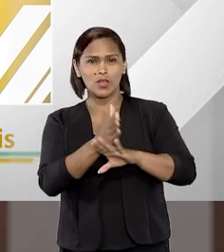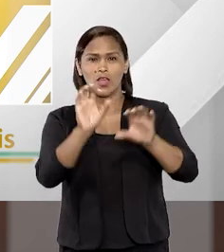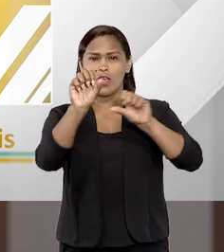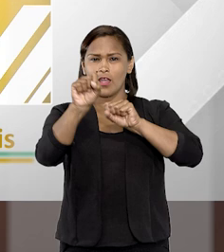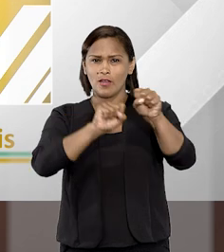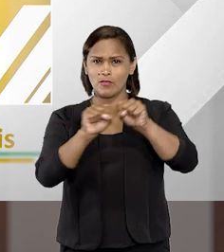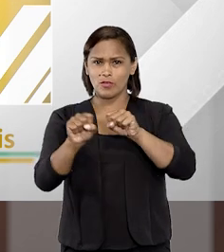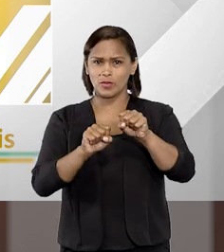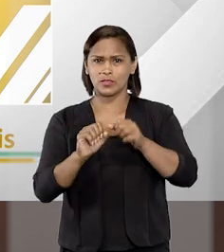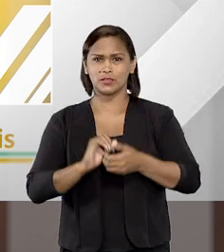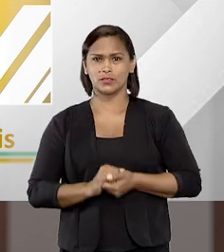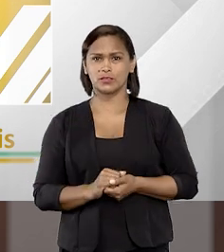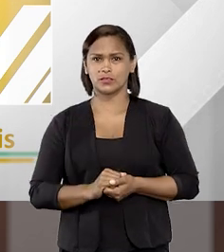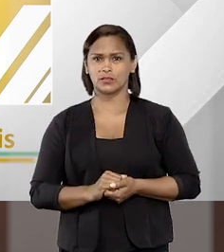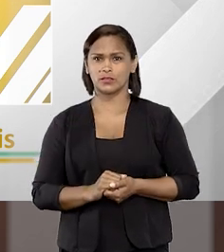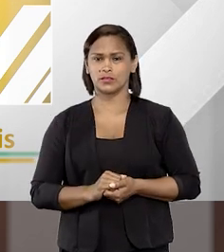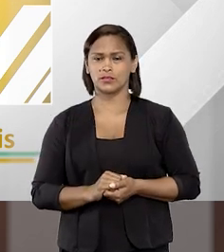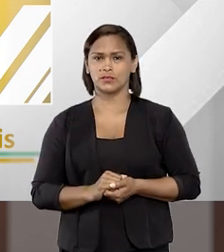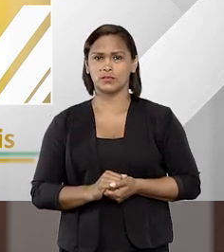formalidades